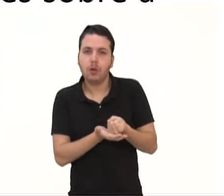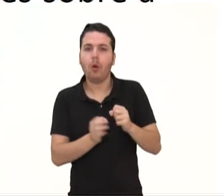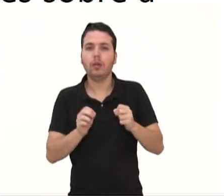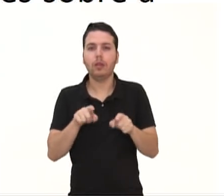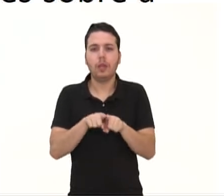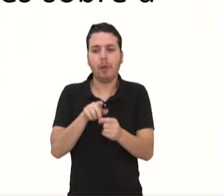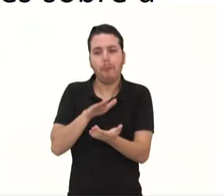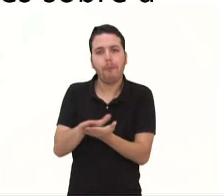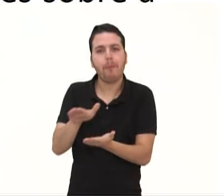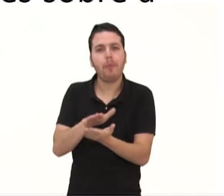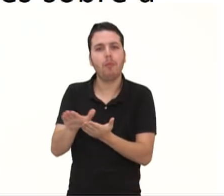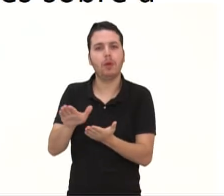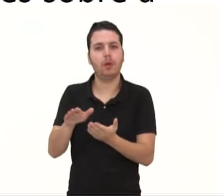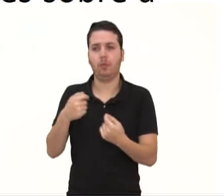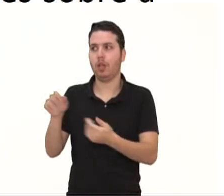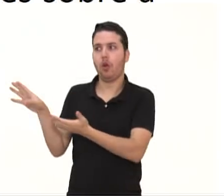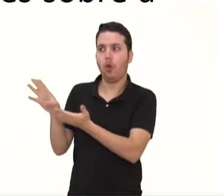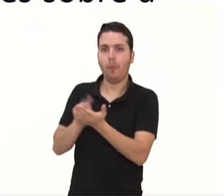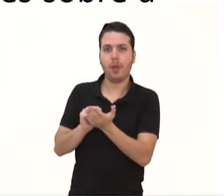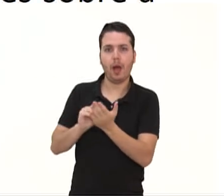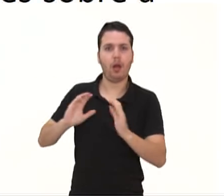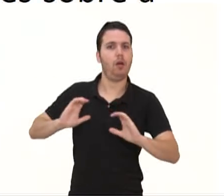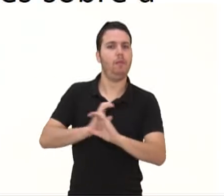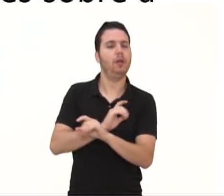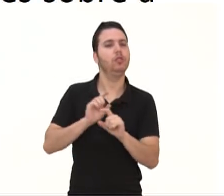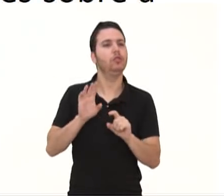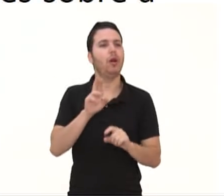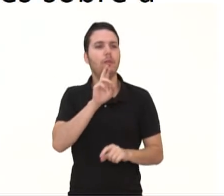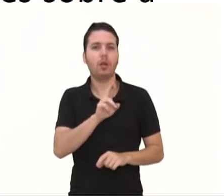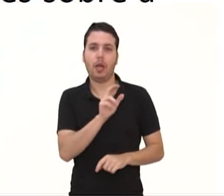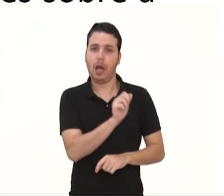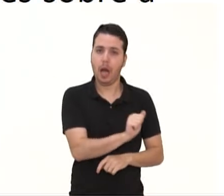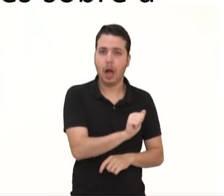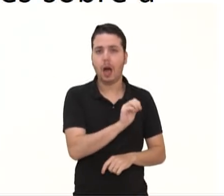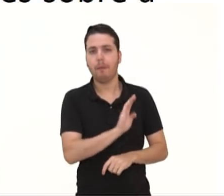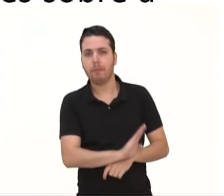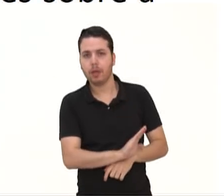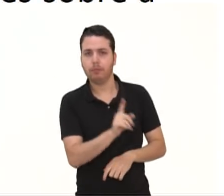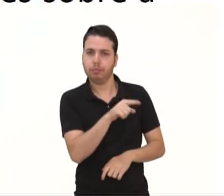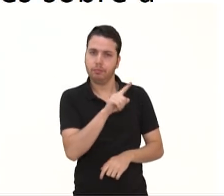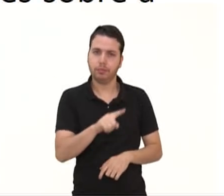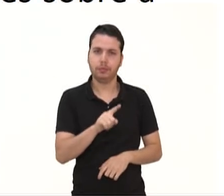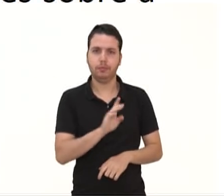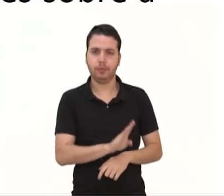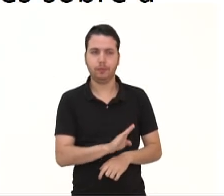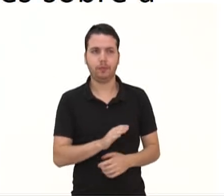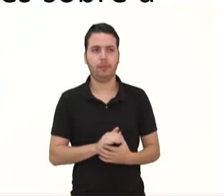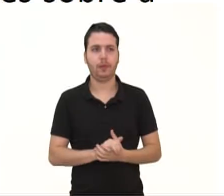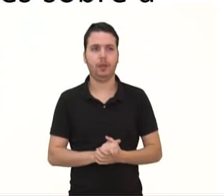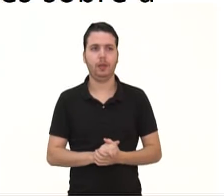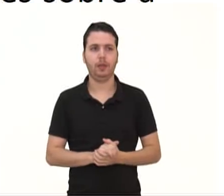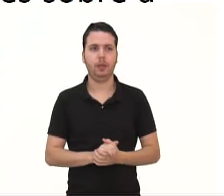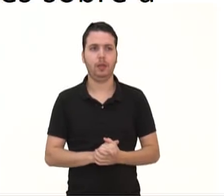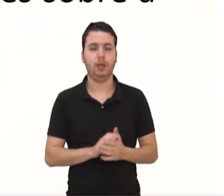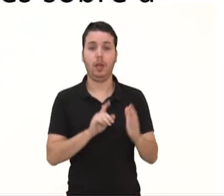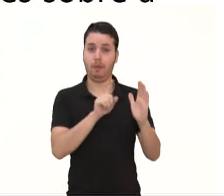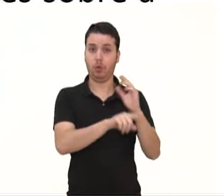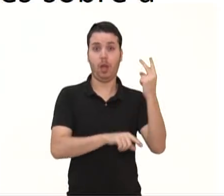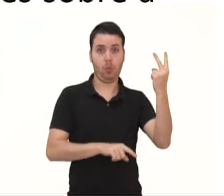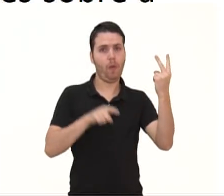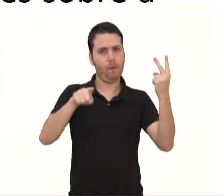só diz lá se é A ou B. A questão 1, a questão 2,